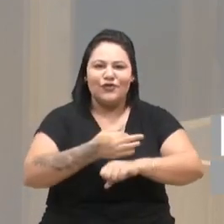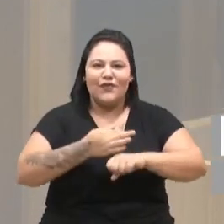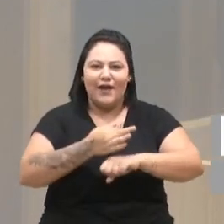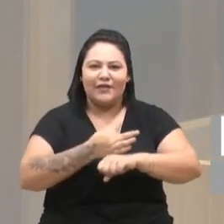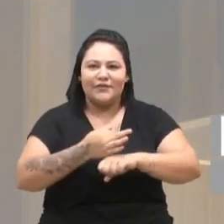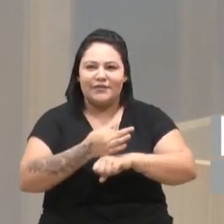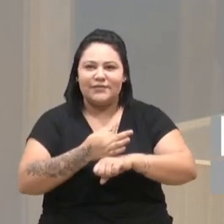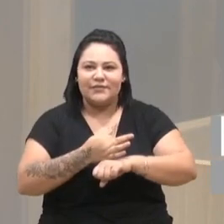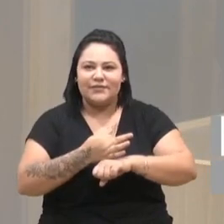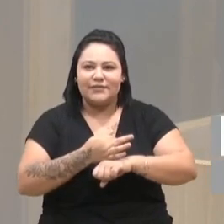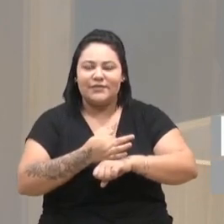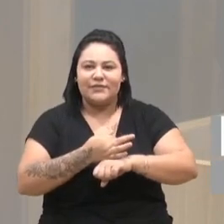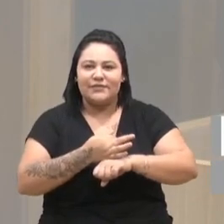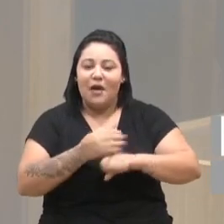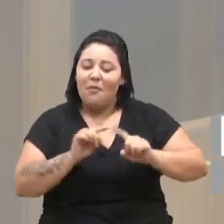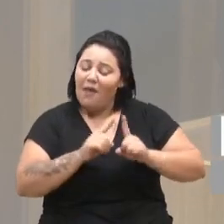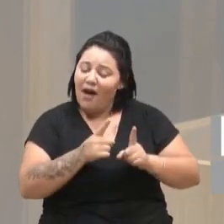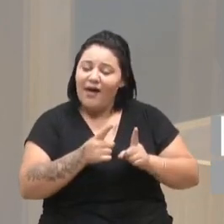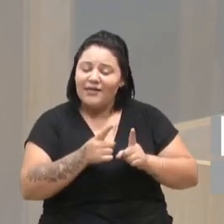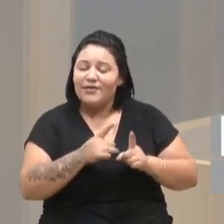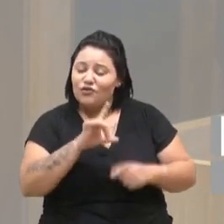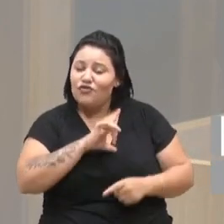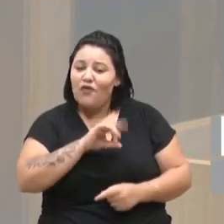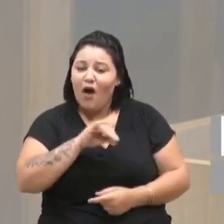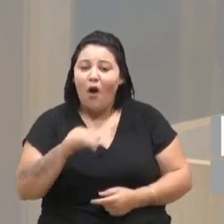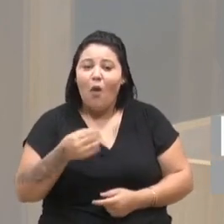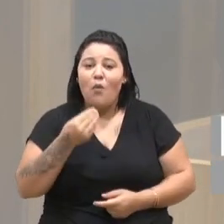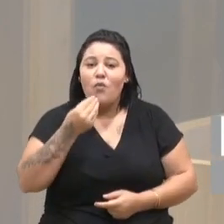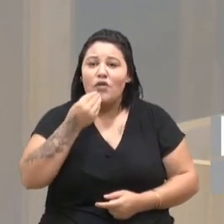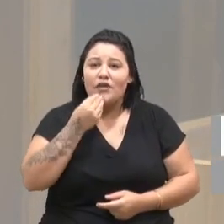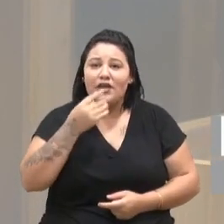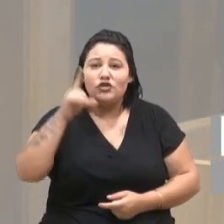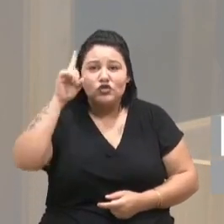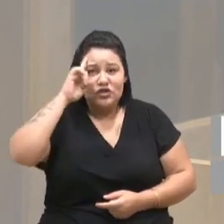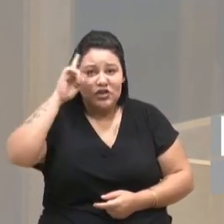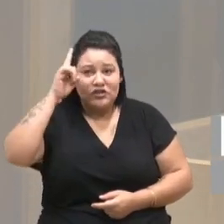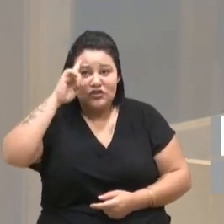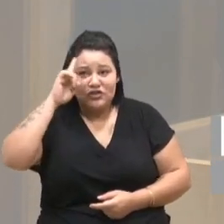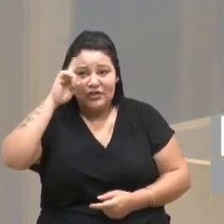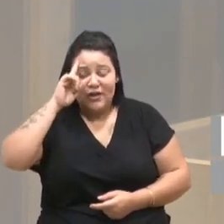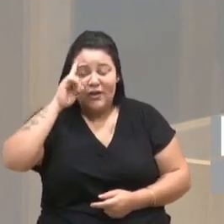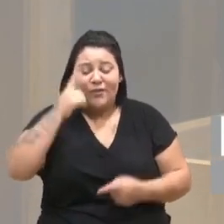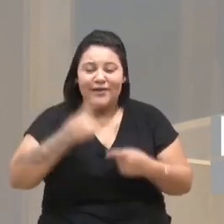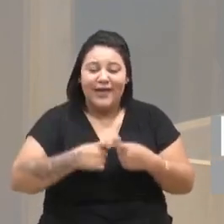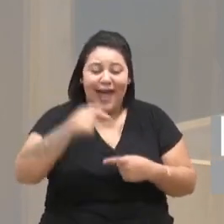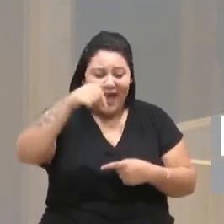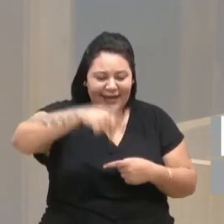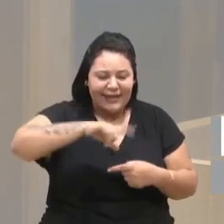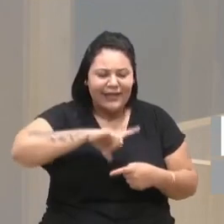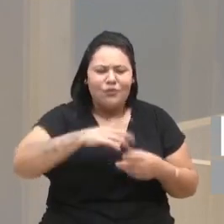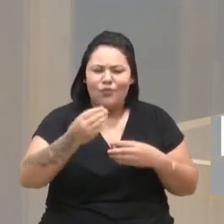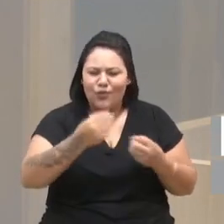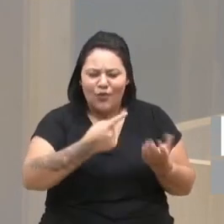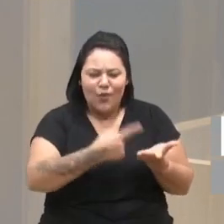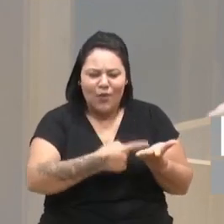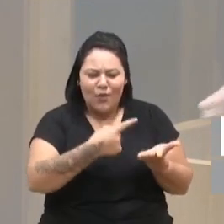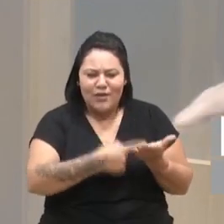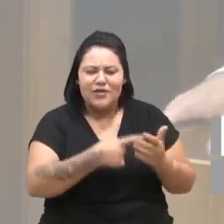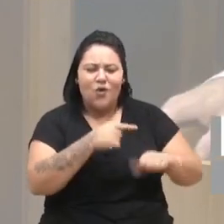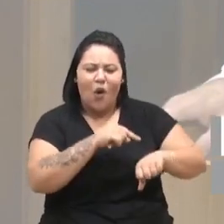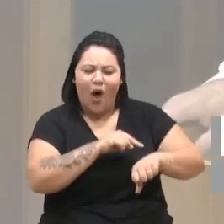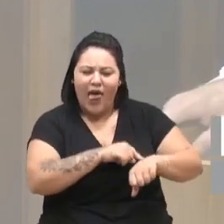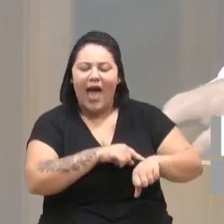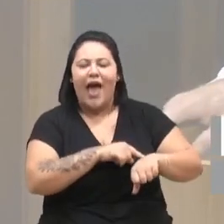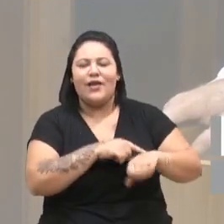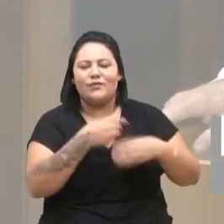fez ter esta possibilidade que no dia a dia, pela ocupação que nós temos, pelo envolvimento que nós temos